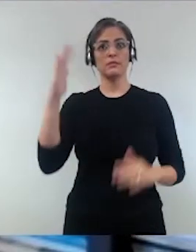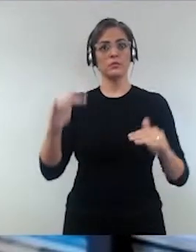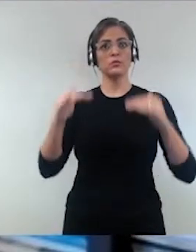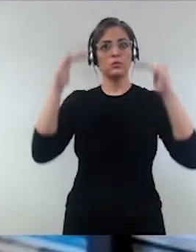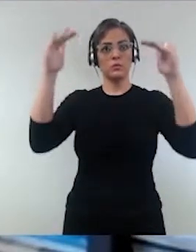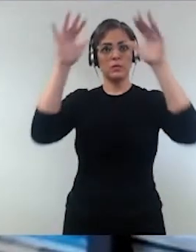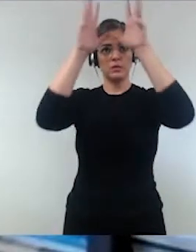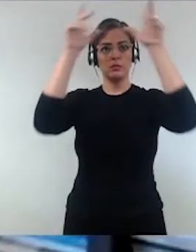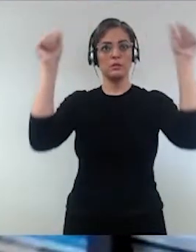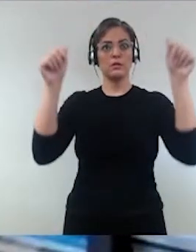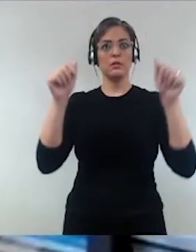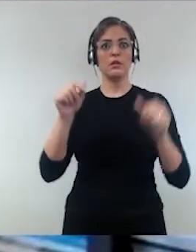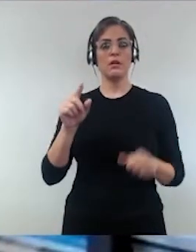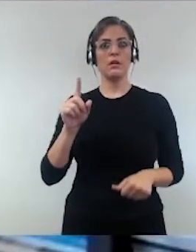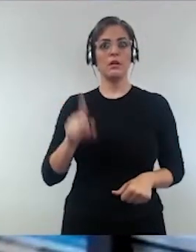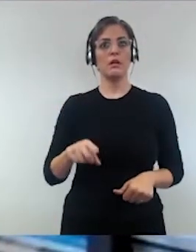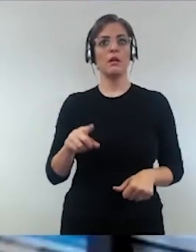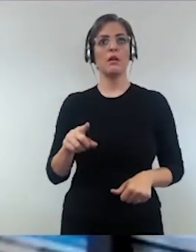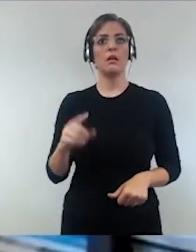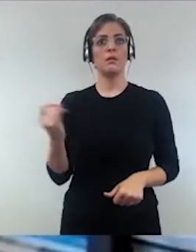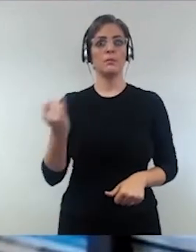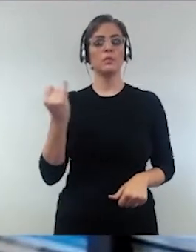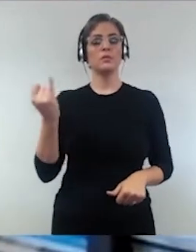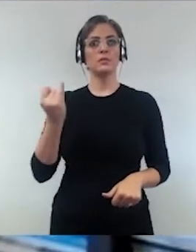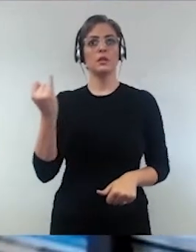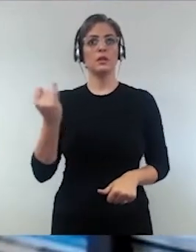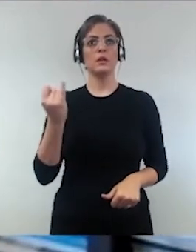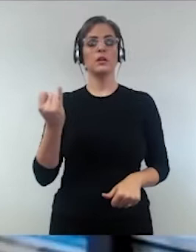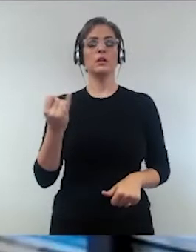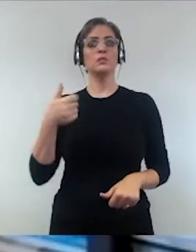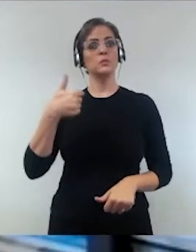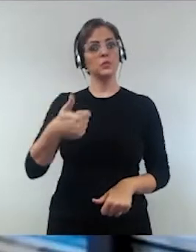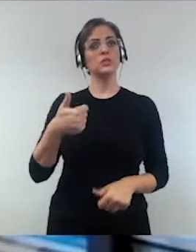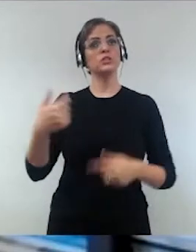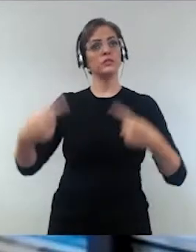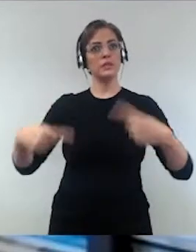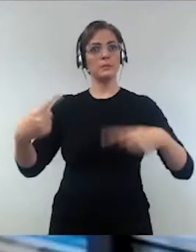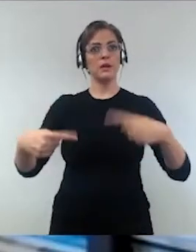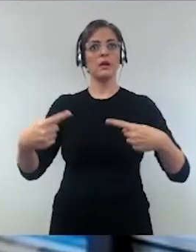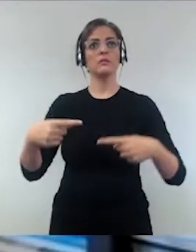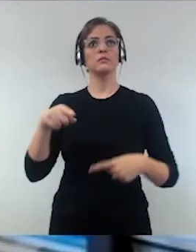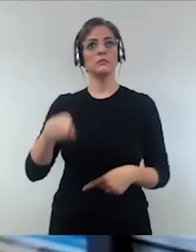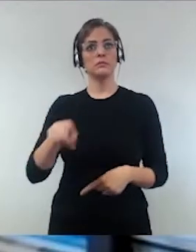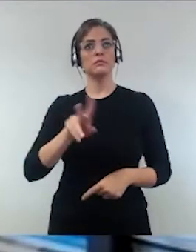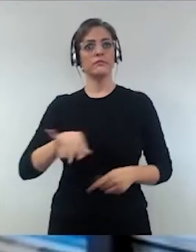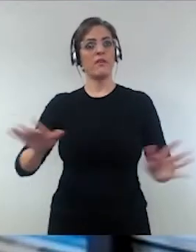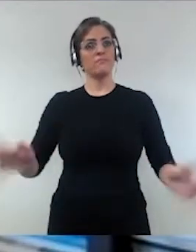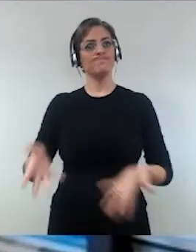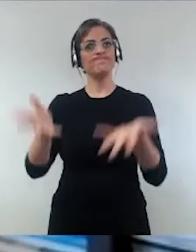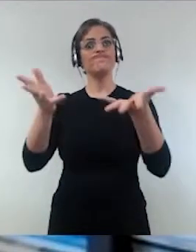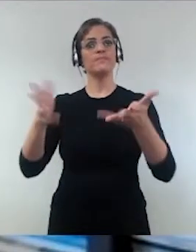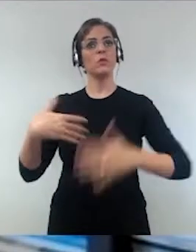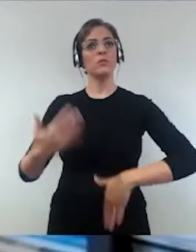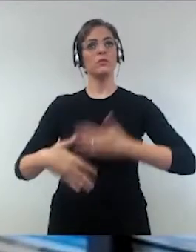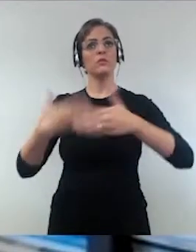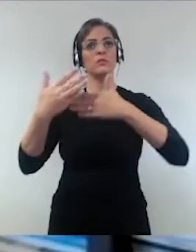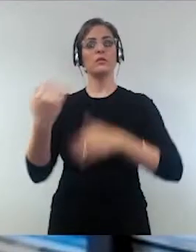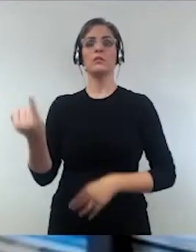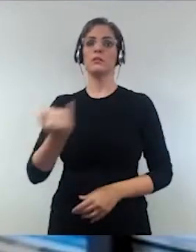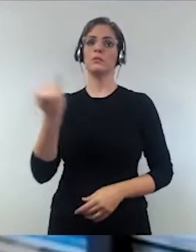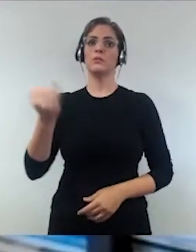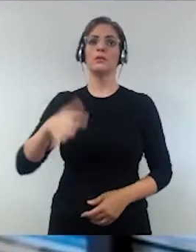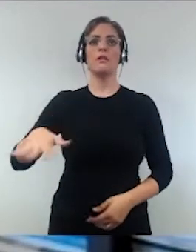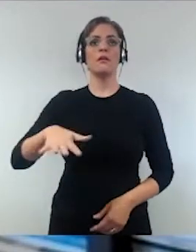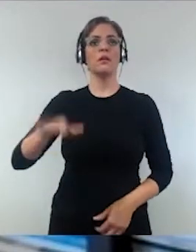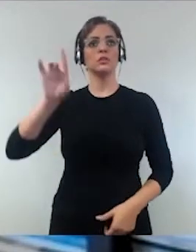grande notícia. Eu acho que ela tem um impacto muito positivo no debate e ela vai certamente impulsionar o desenvolvimento desse importante campo